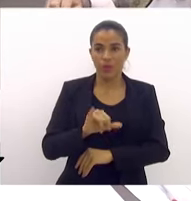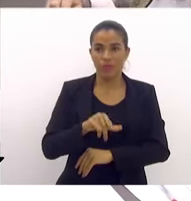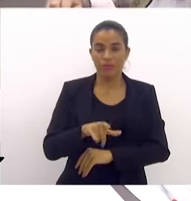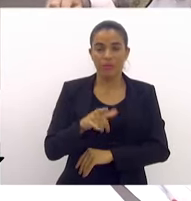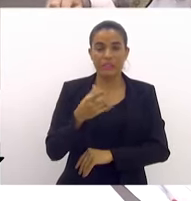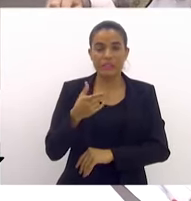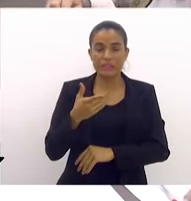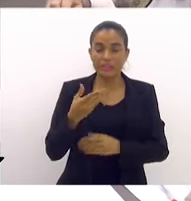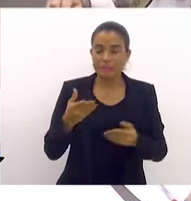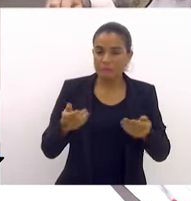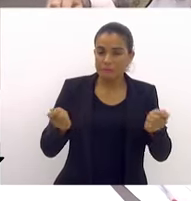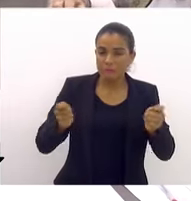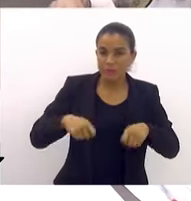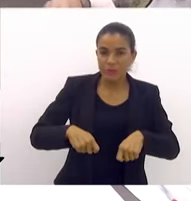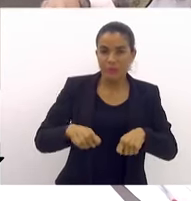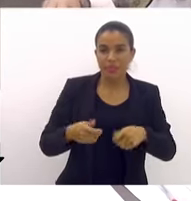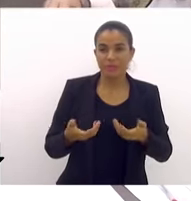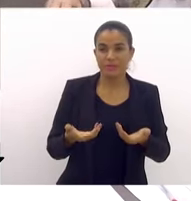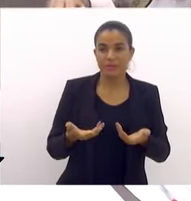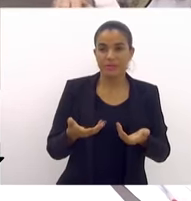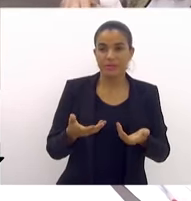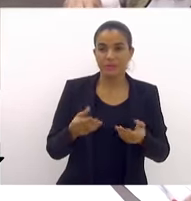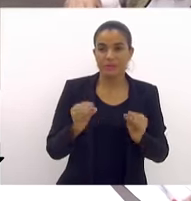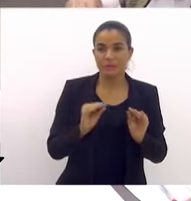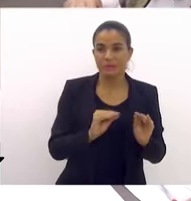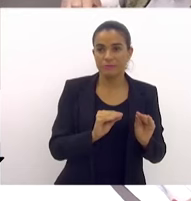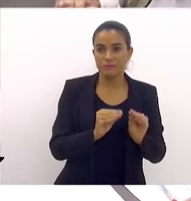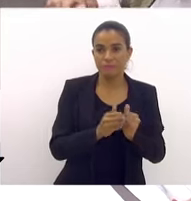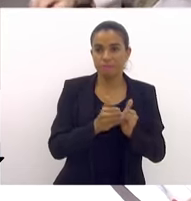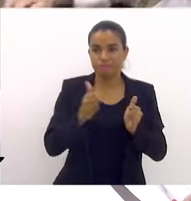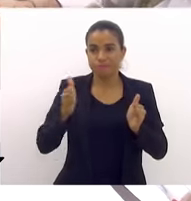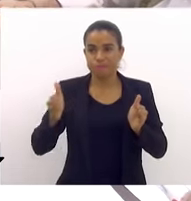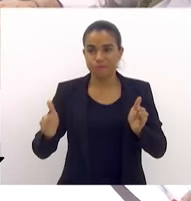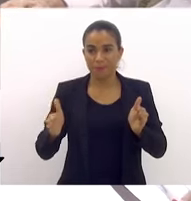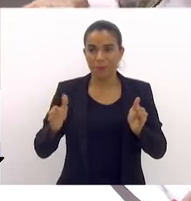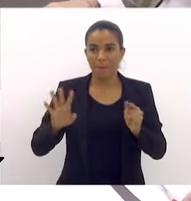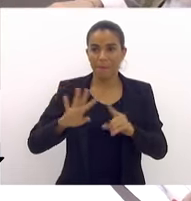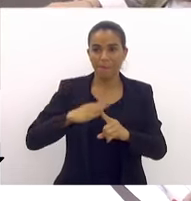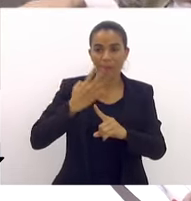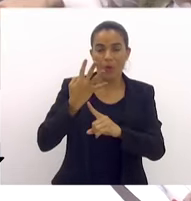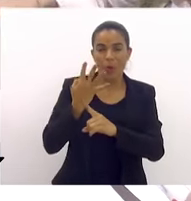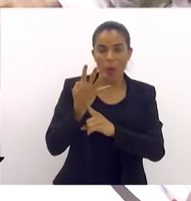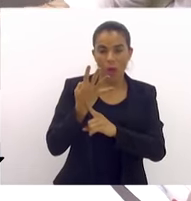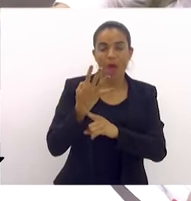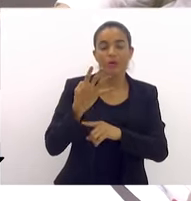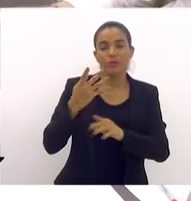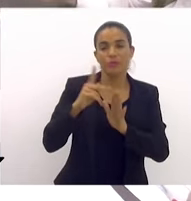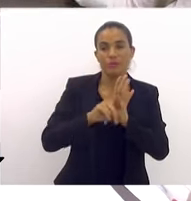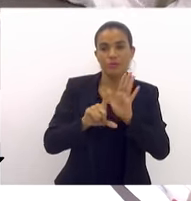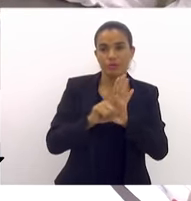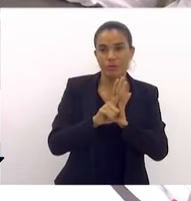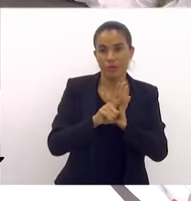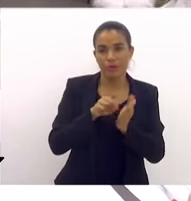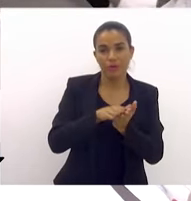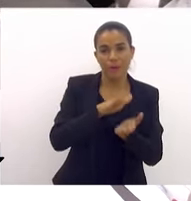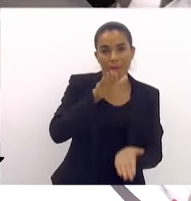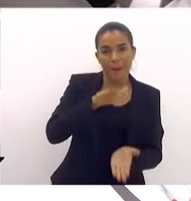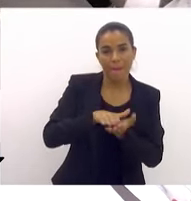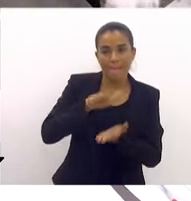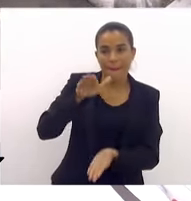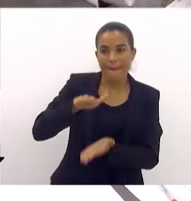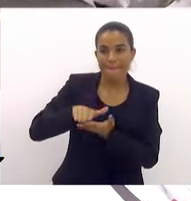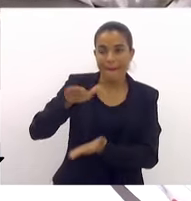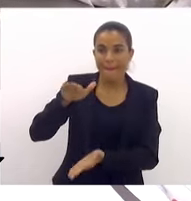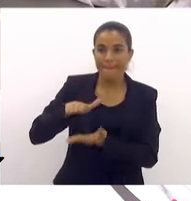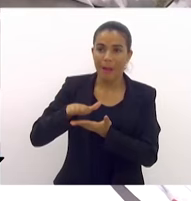nós pudéssemos estender mais 4 projetos, depois votar em bloco os demais, como a gente tem feito em constitucionalidade. Perfeito.